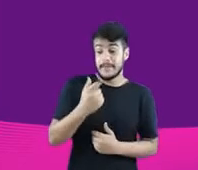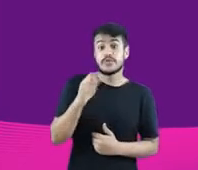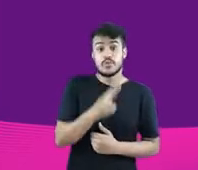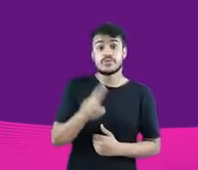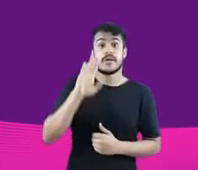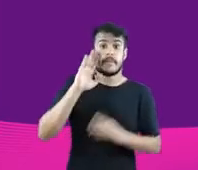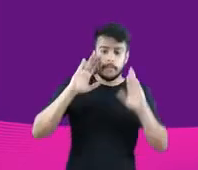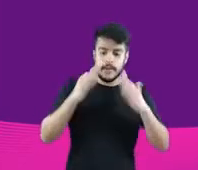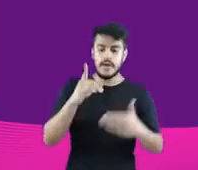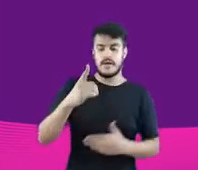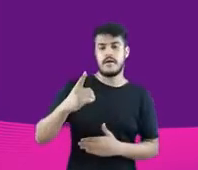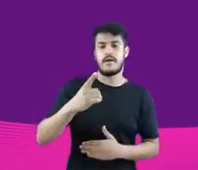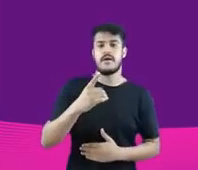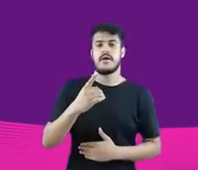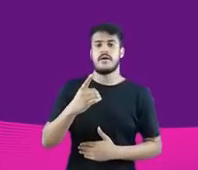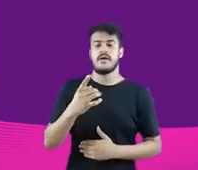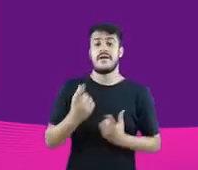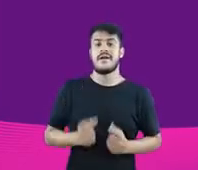podem causar